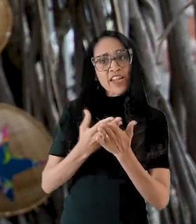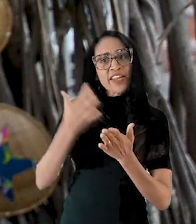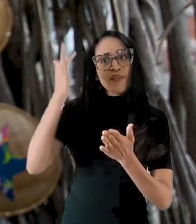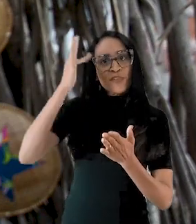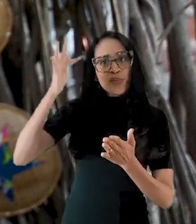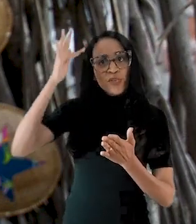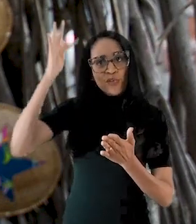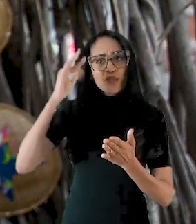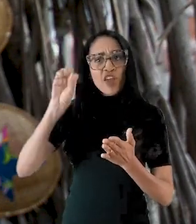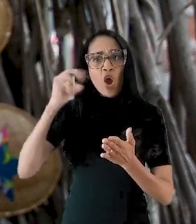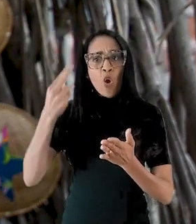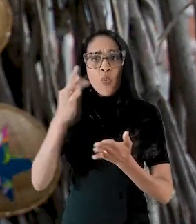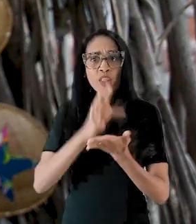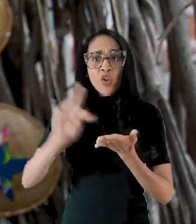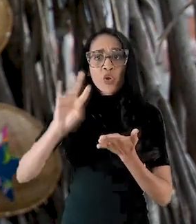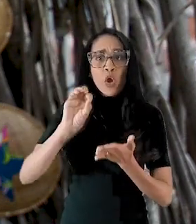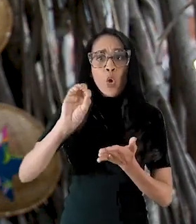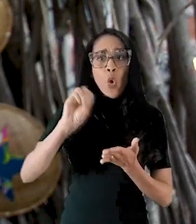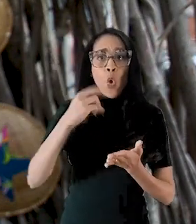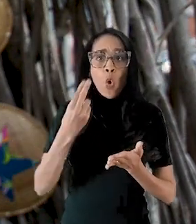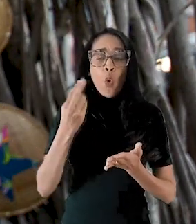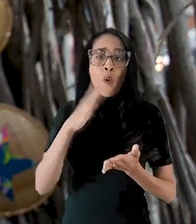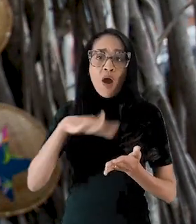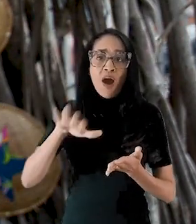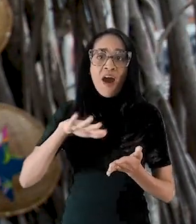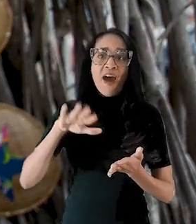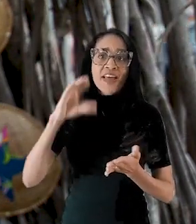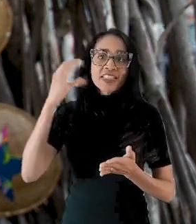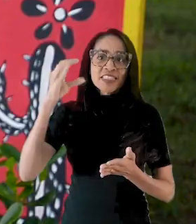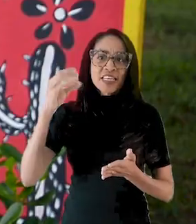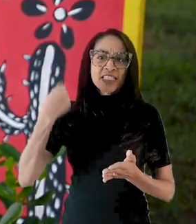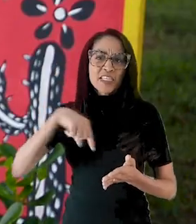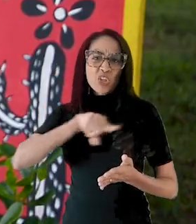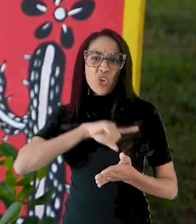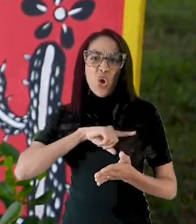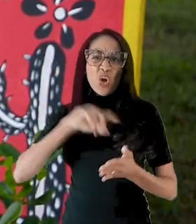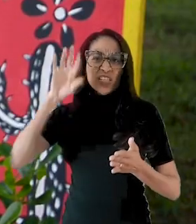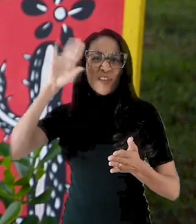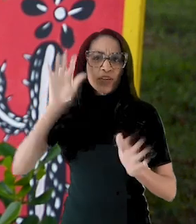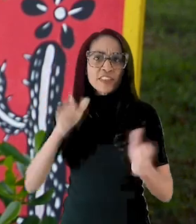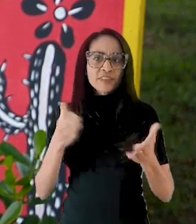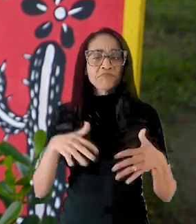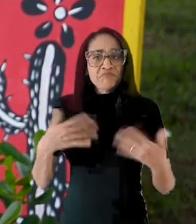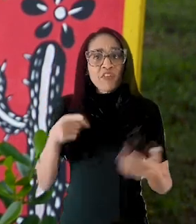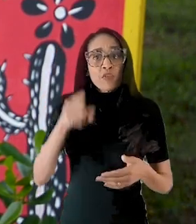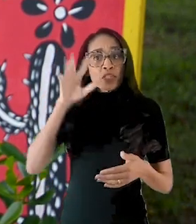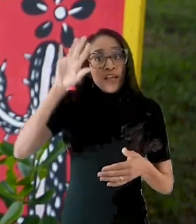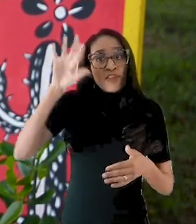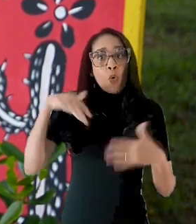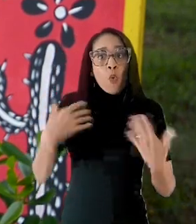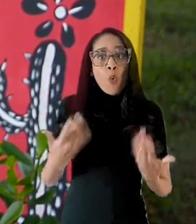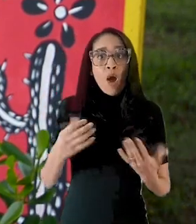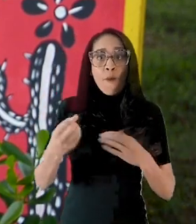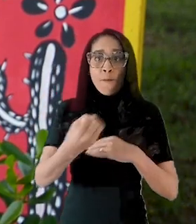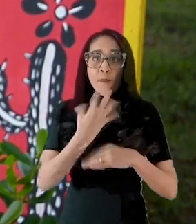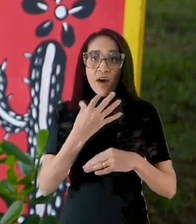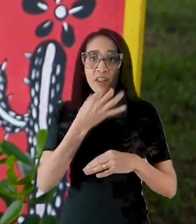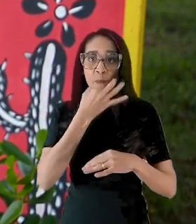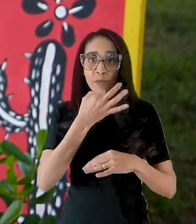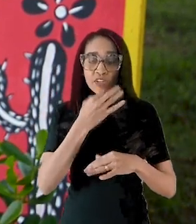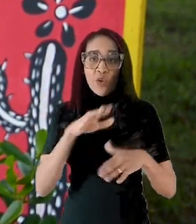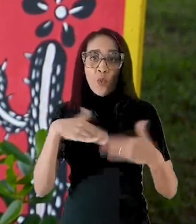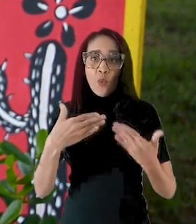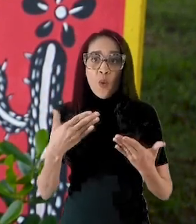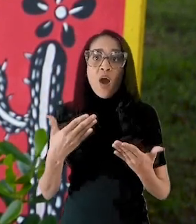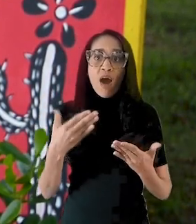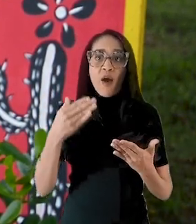ou teologia ou algo no campo das ciências que nos fazem refletir. E aí, qual a sua reflexão? Manda pra gente a sua opinião do que